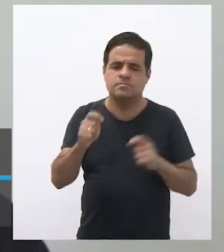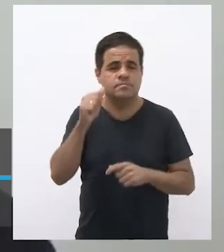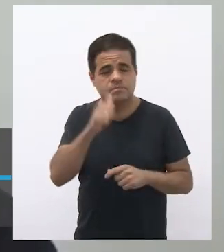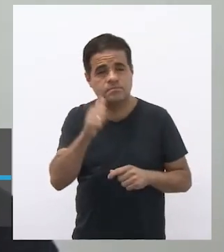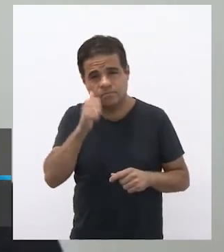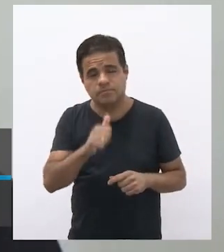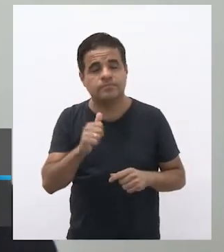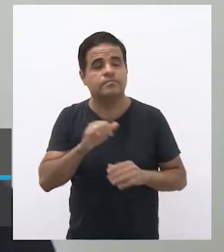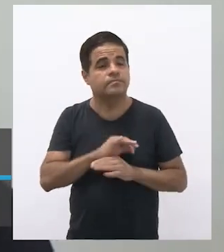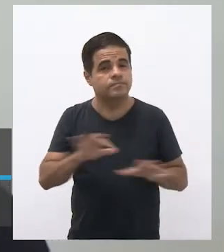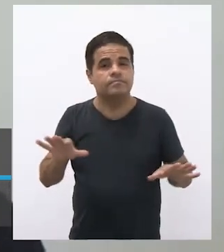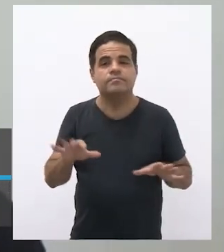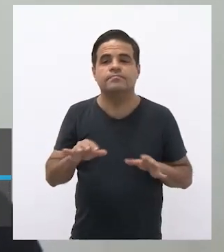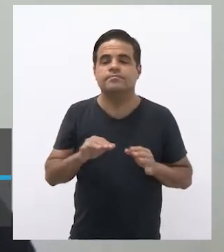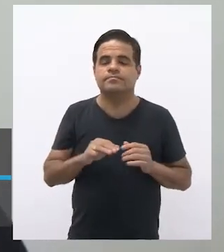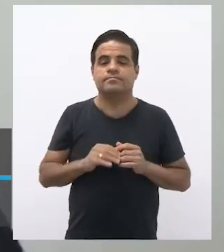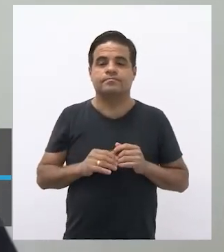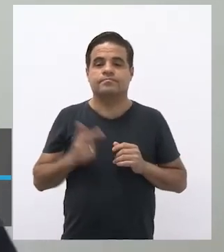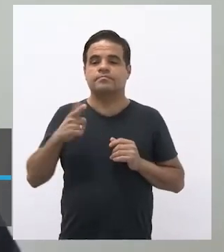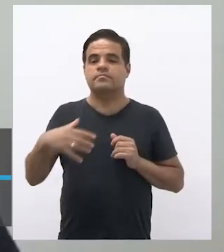dificuldade de ausência